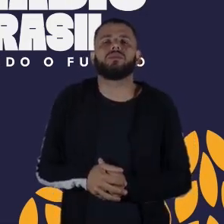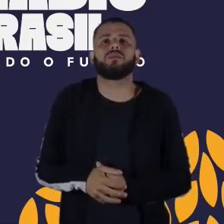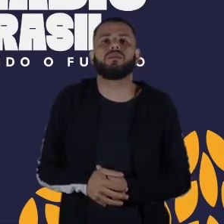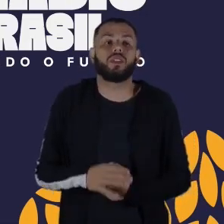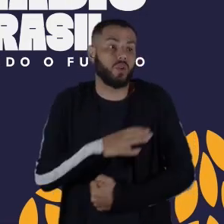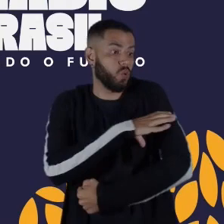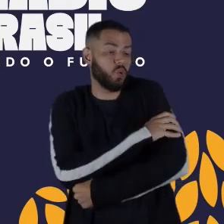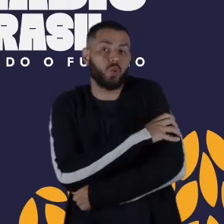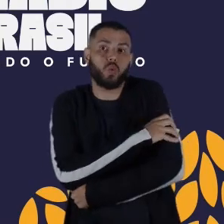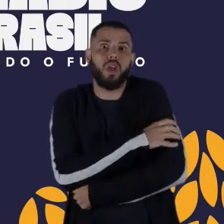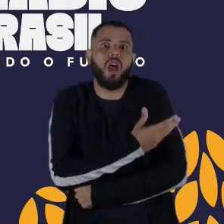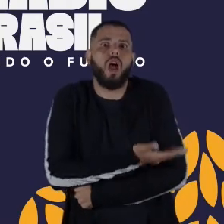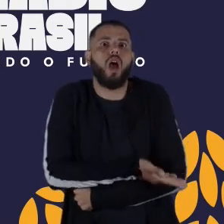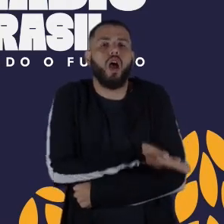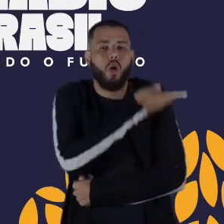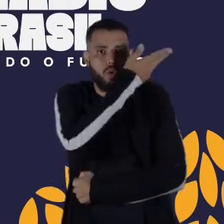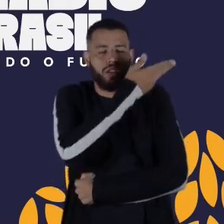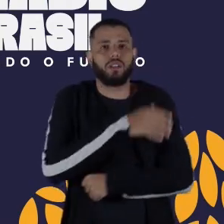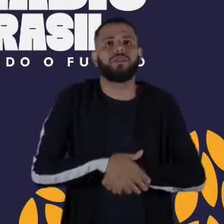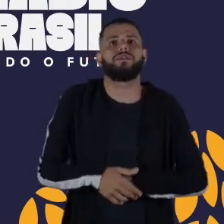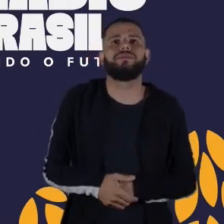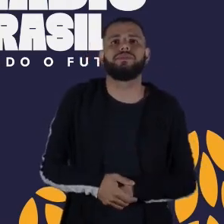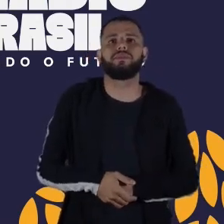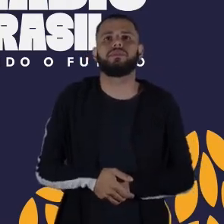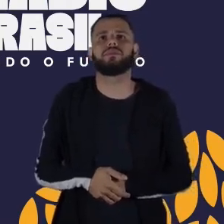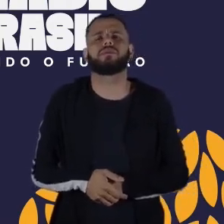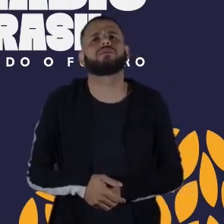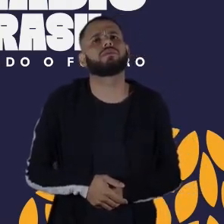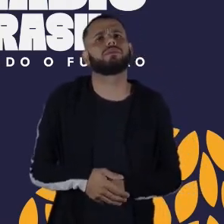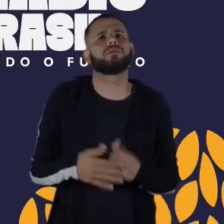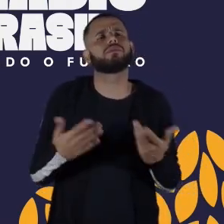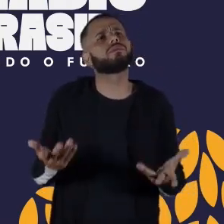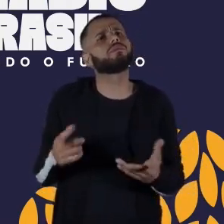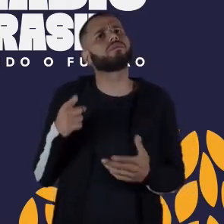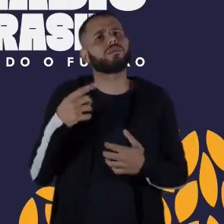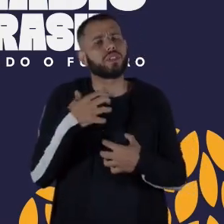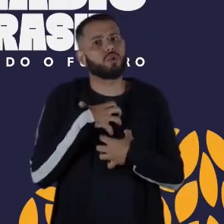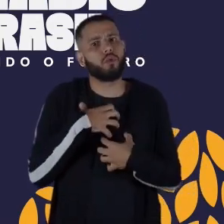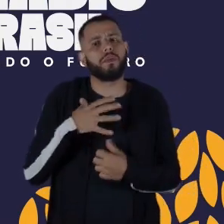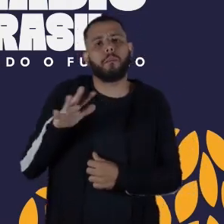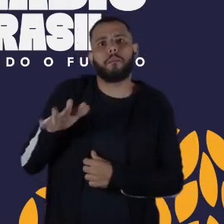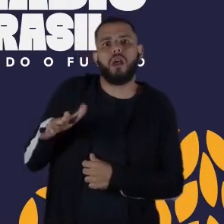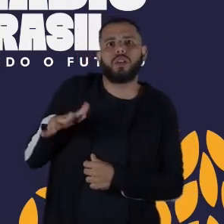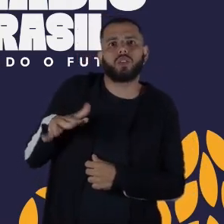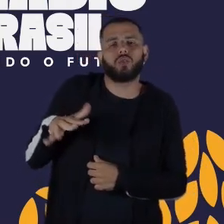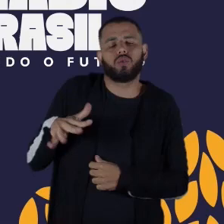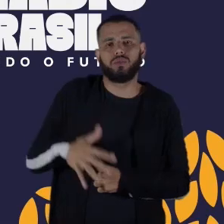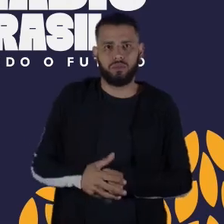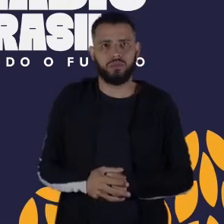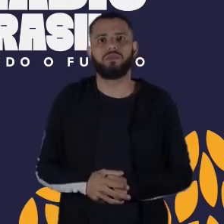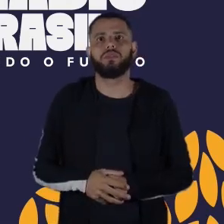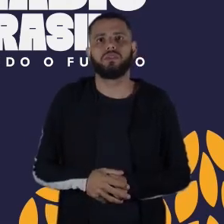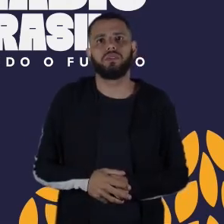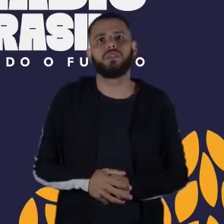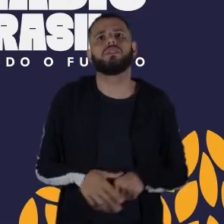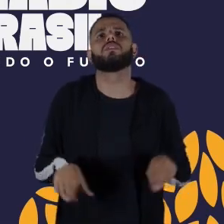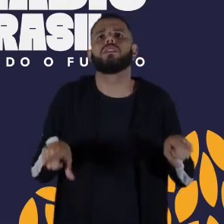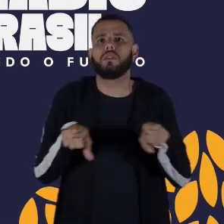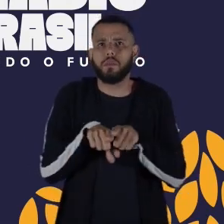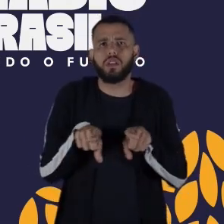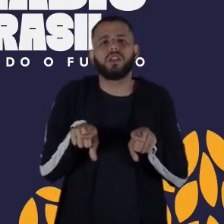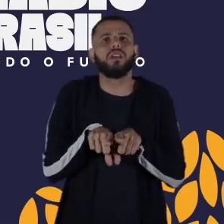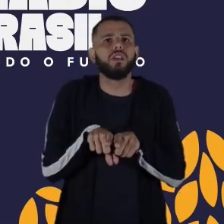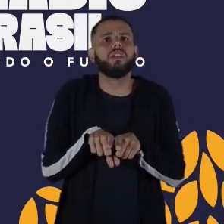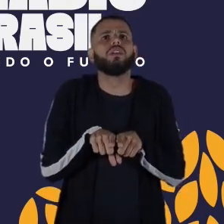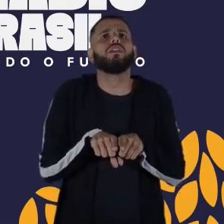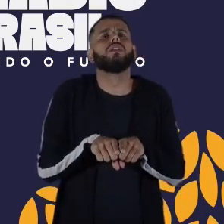Hipotensão ortostática. Isso é um sintoma de Parkinson. E também um sintoma, efeito